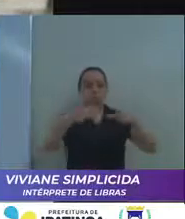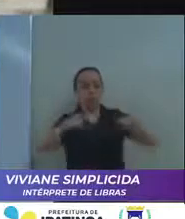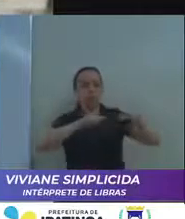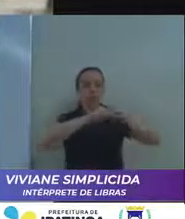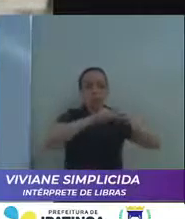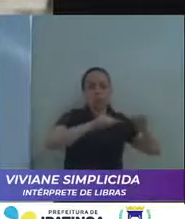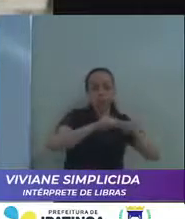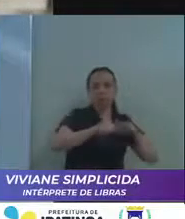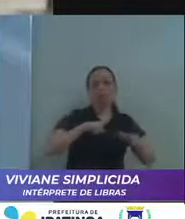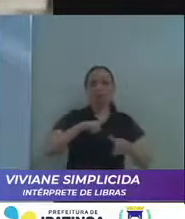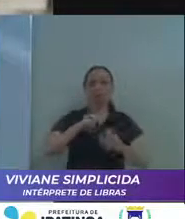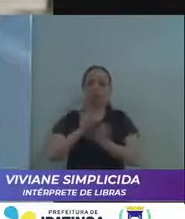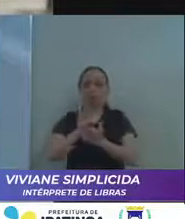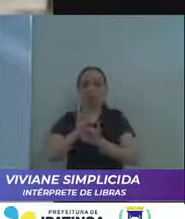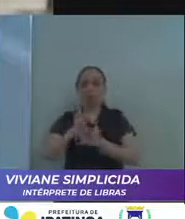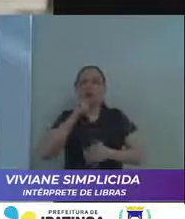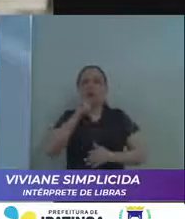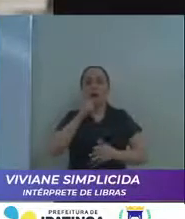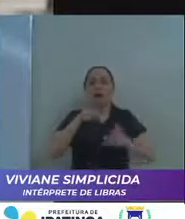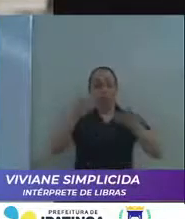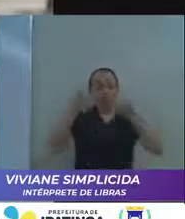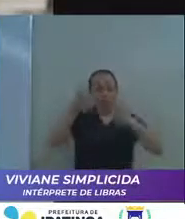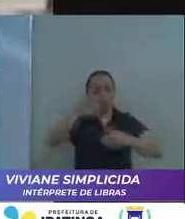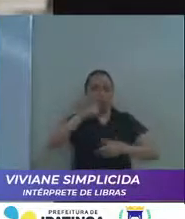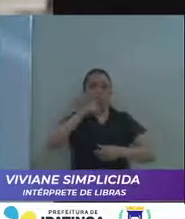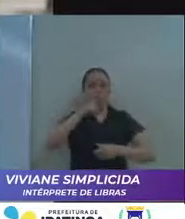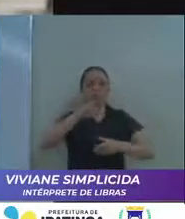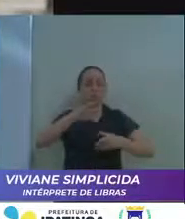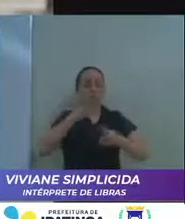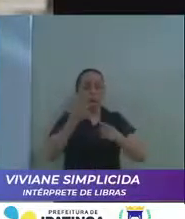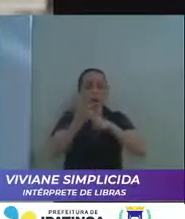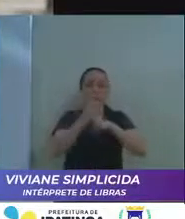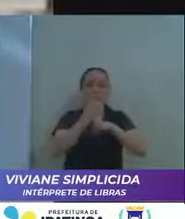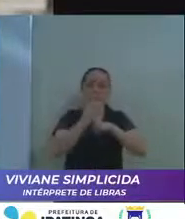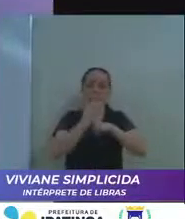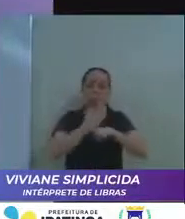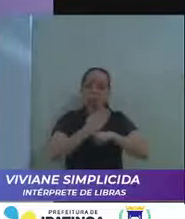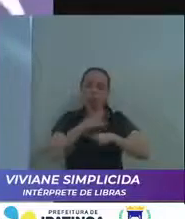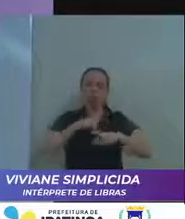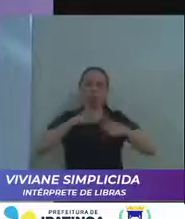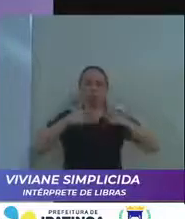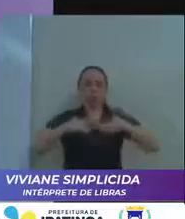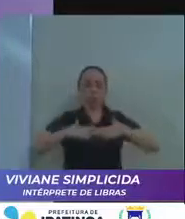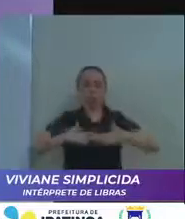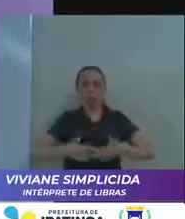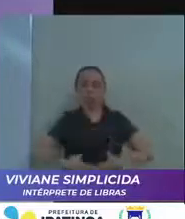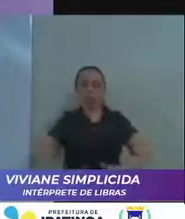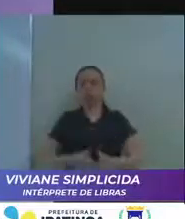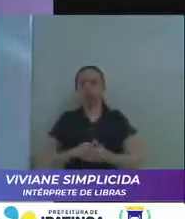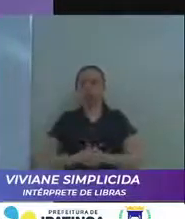água hidrata o organismo e facilita a emissão vocal sem tensão.